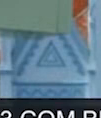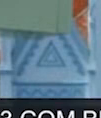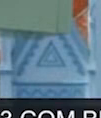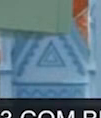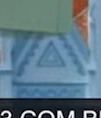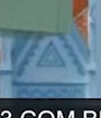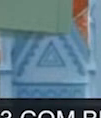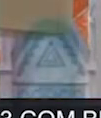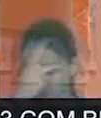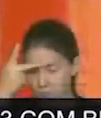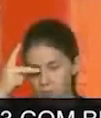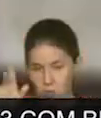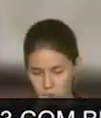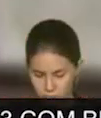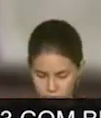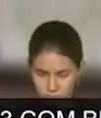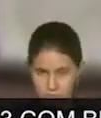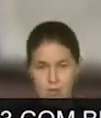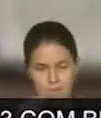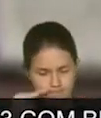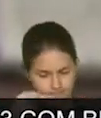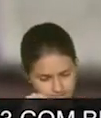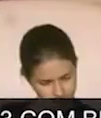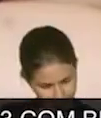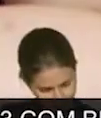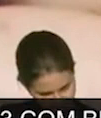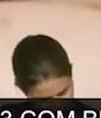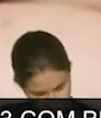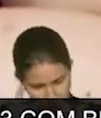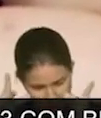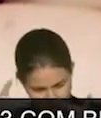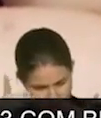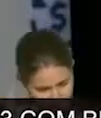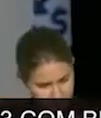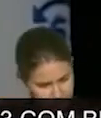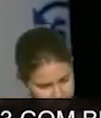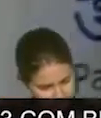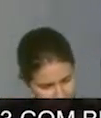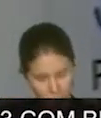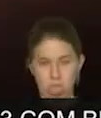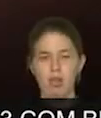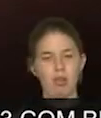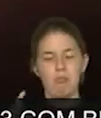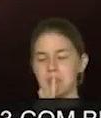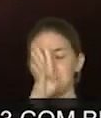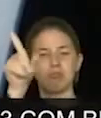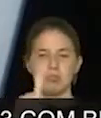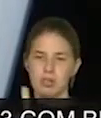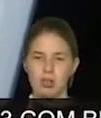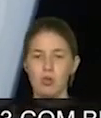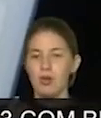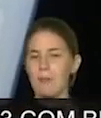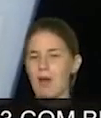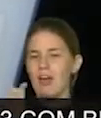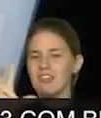é que o usuário do sistema confira todos os dados antes de finalizar a transação. Chaves